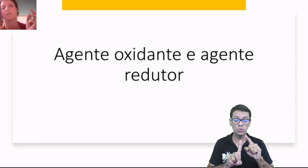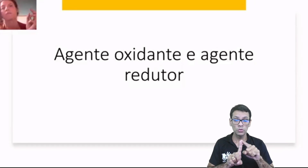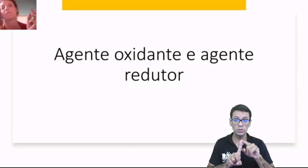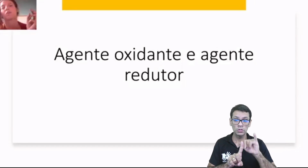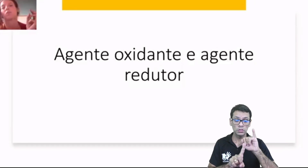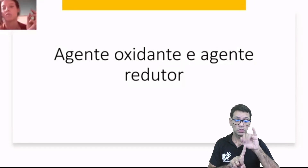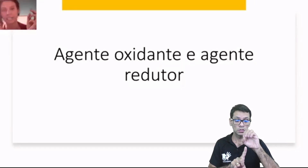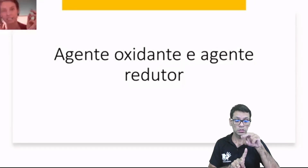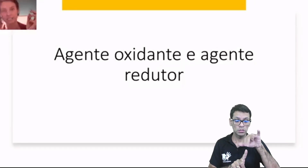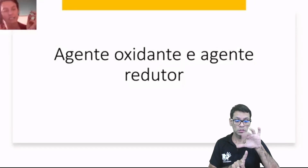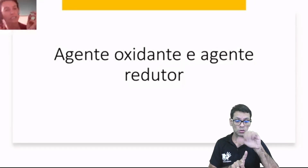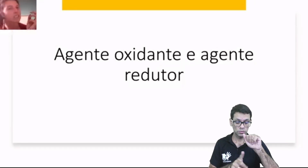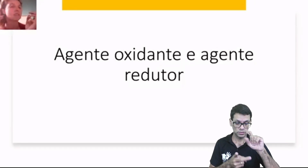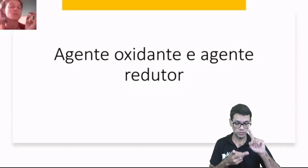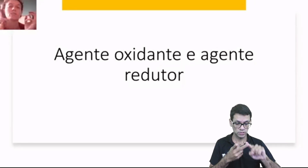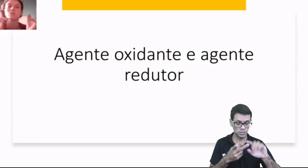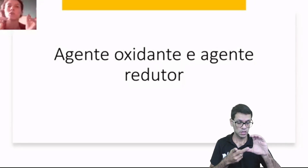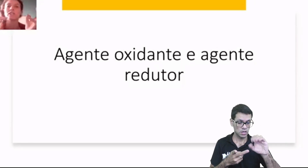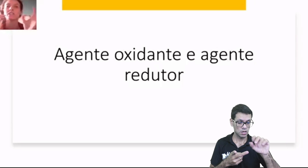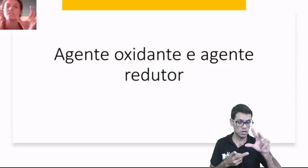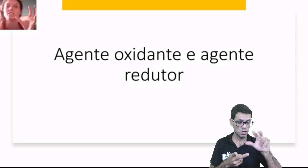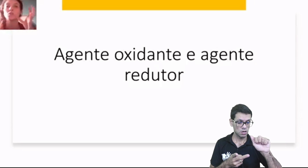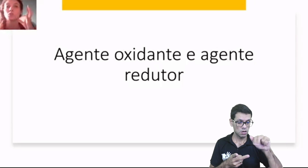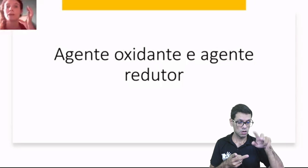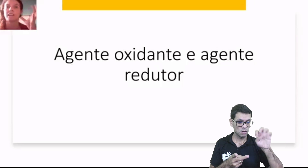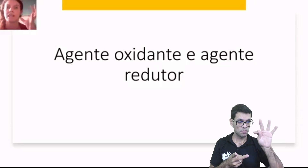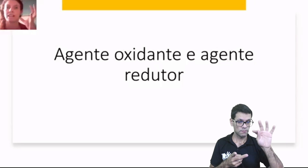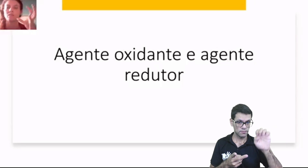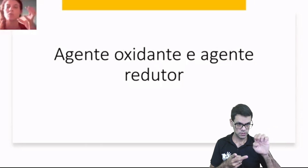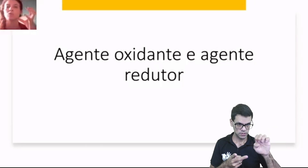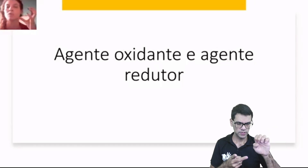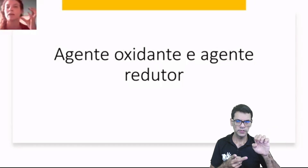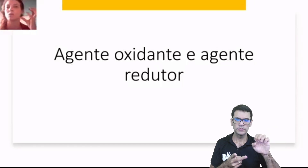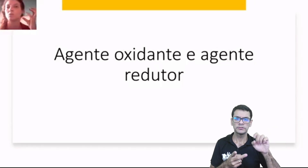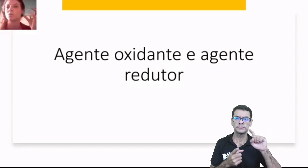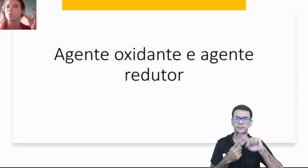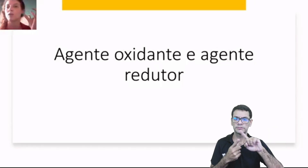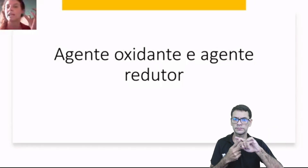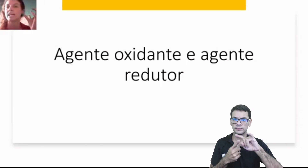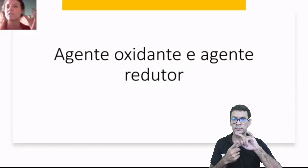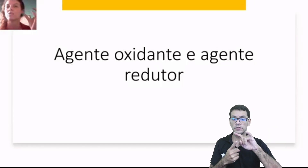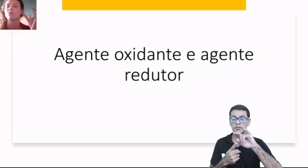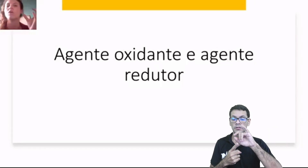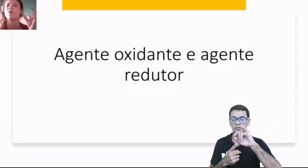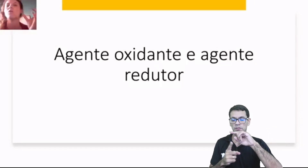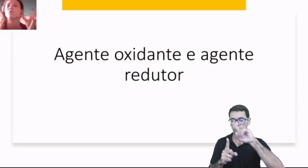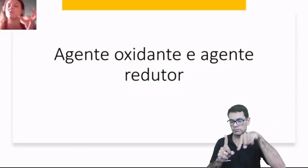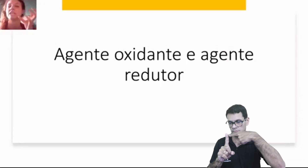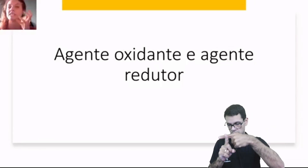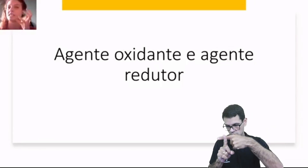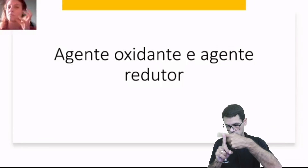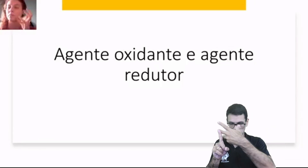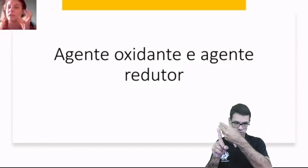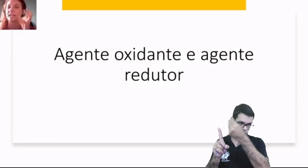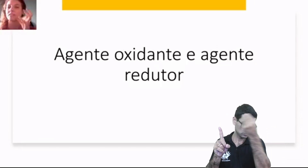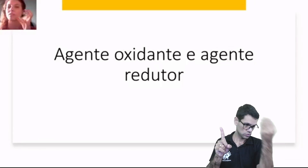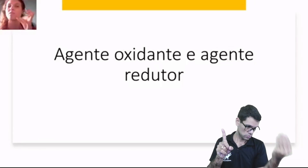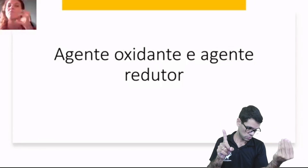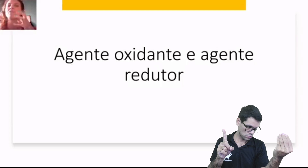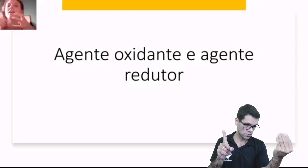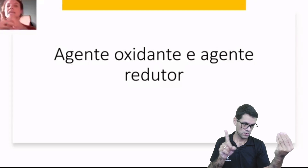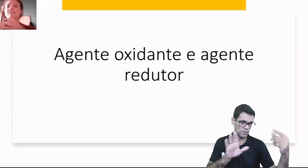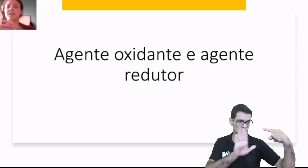ligações covalentes. Nas ligações iônicas existe uma carga. Quando um átomo doa um elétron ou quando ele recebe um